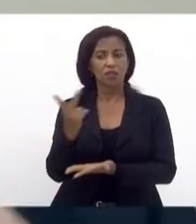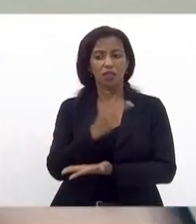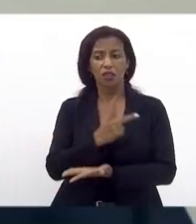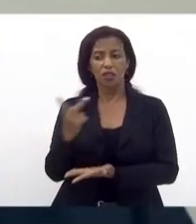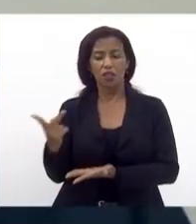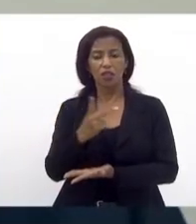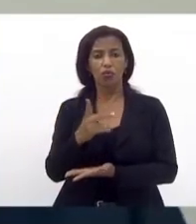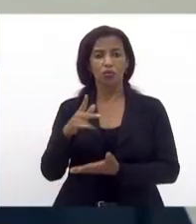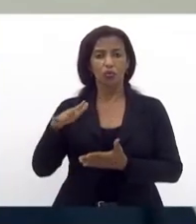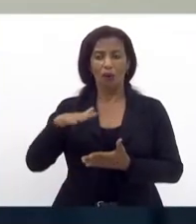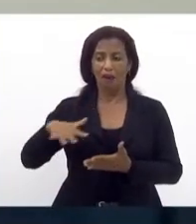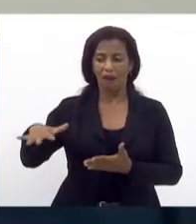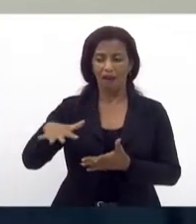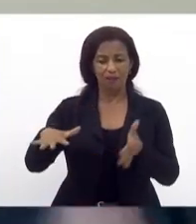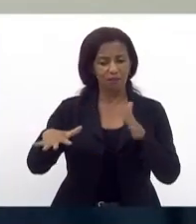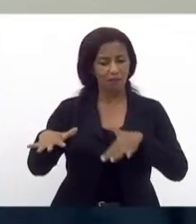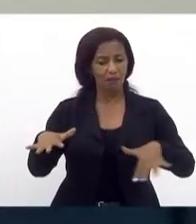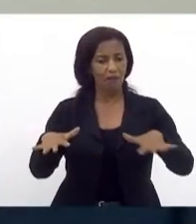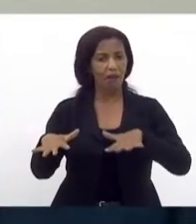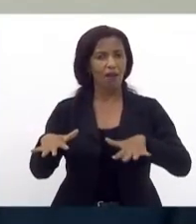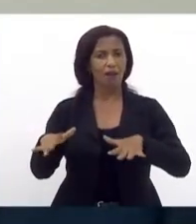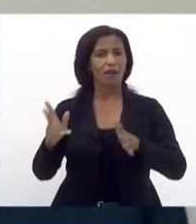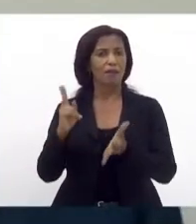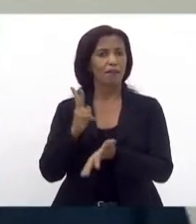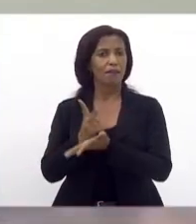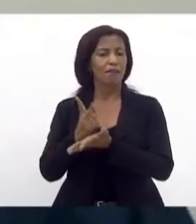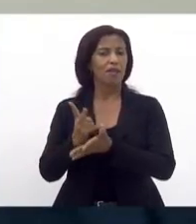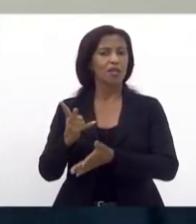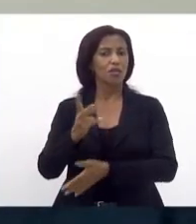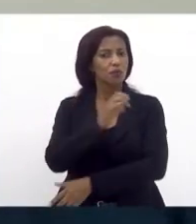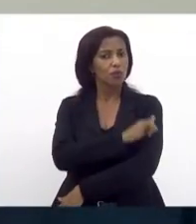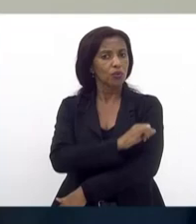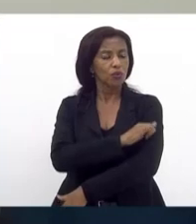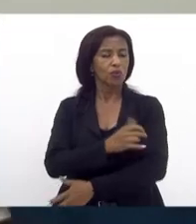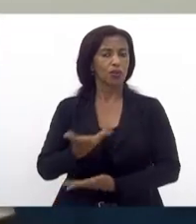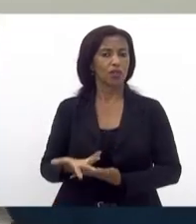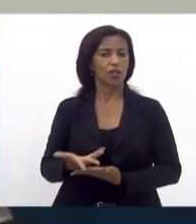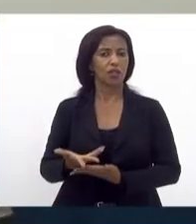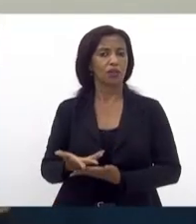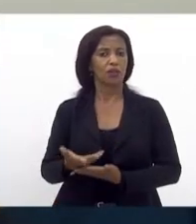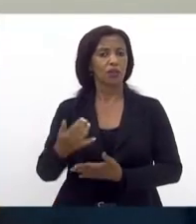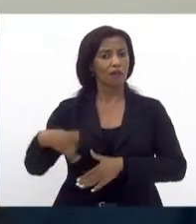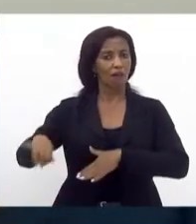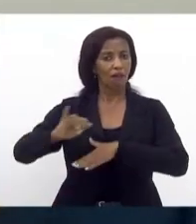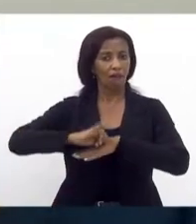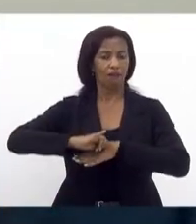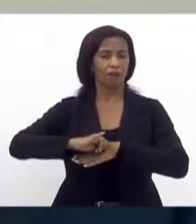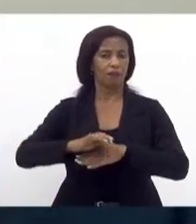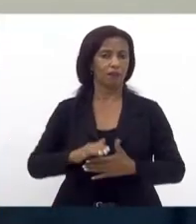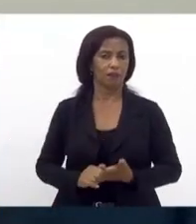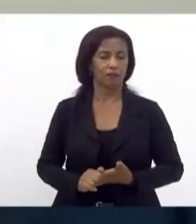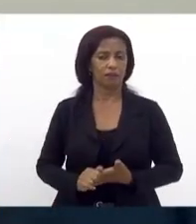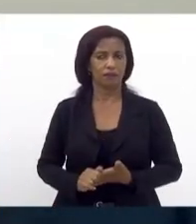a uma mesma área, né, do Rio de Janeiro, que é essa região metropolitana. Né.